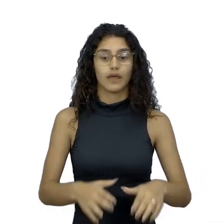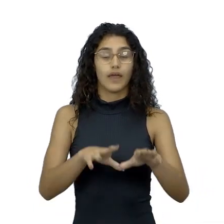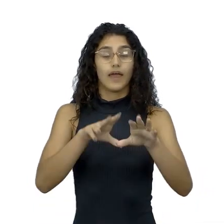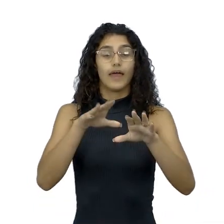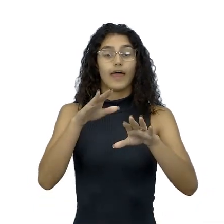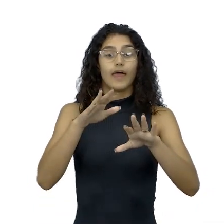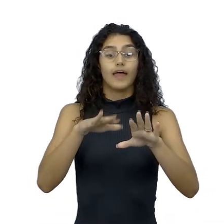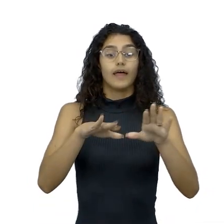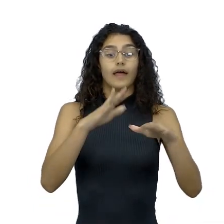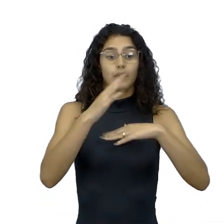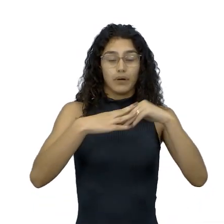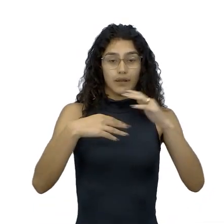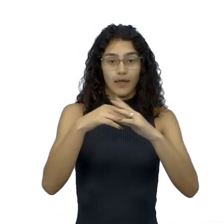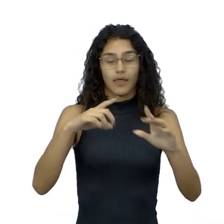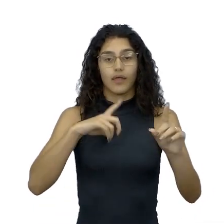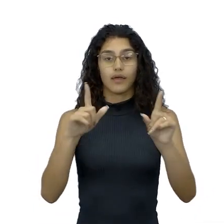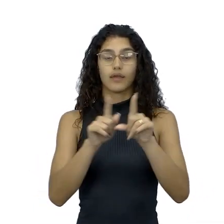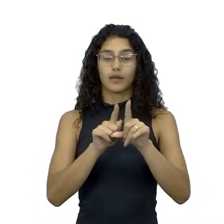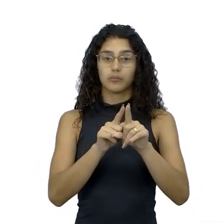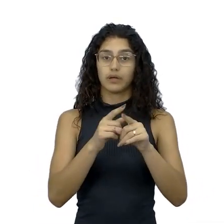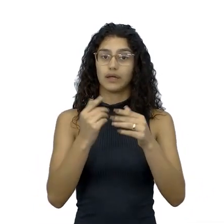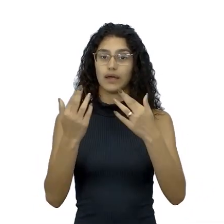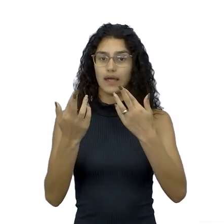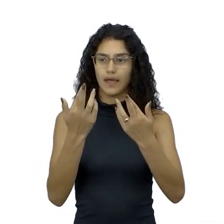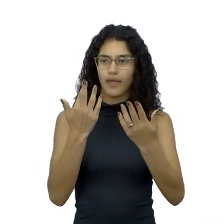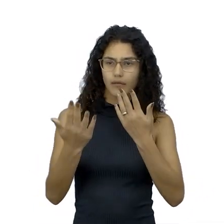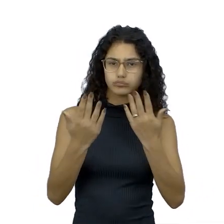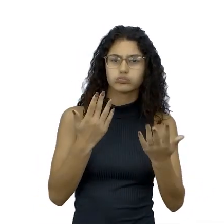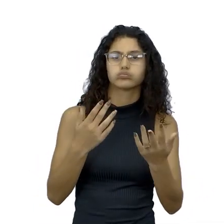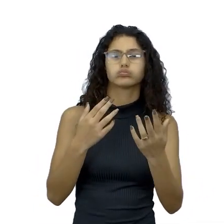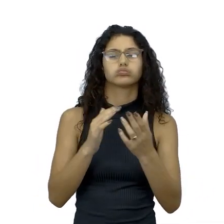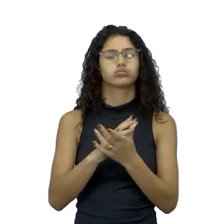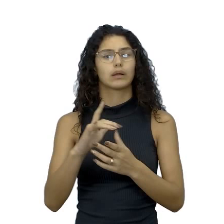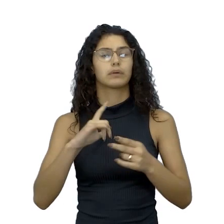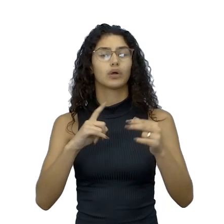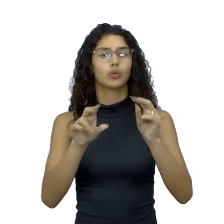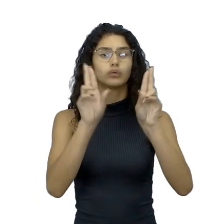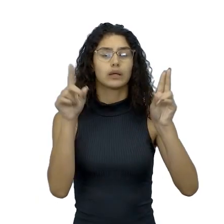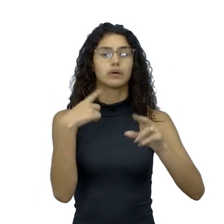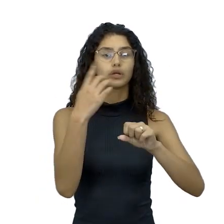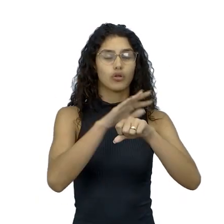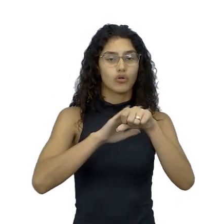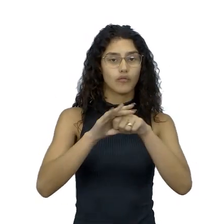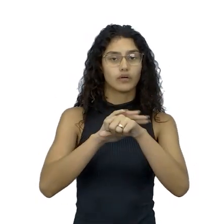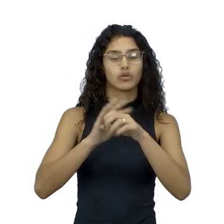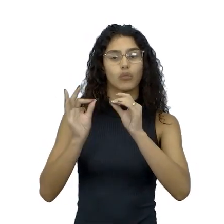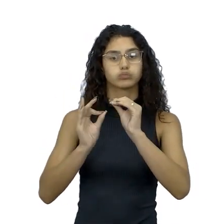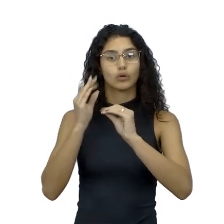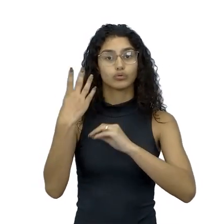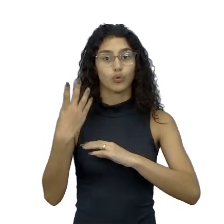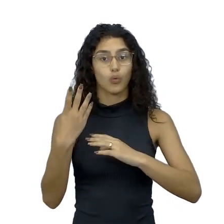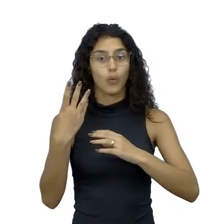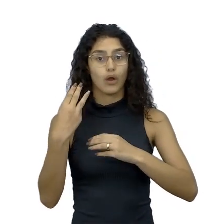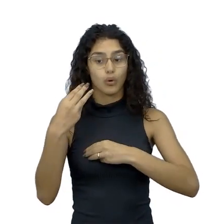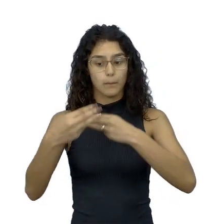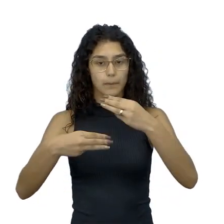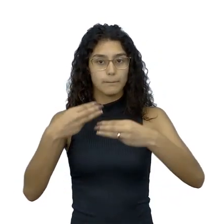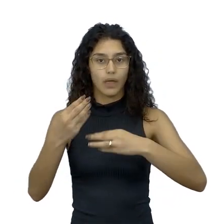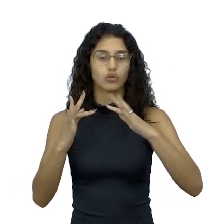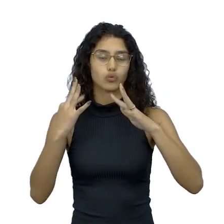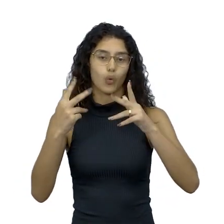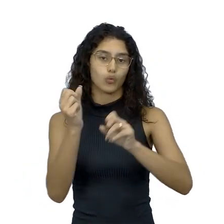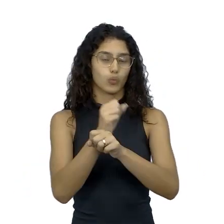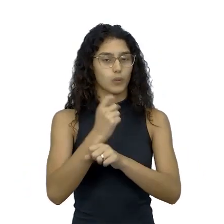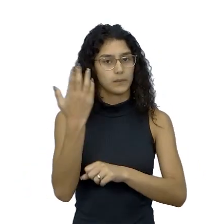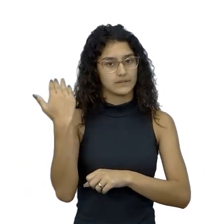faço um outro parênteses, tem muito a ver com um tema que a gente discutiu ao longo do quarto bimestre inteiro do ano passado. A